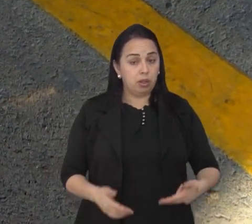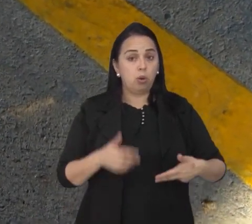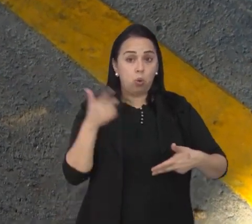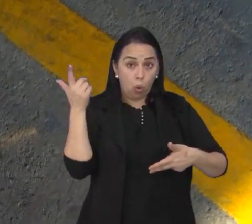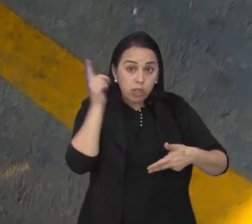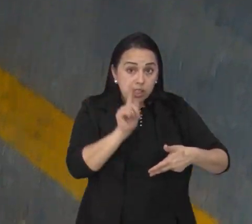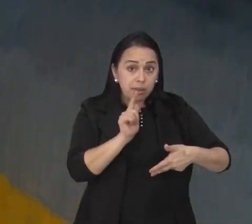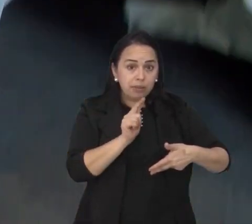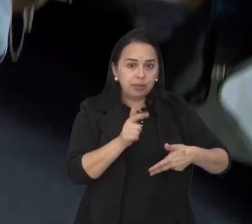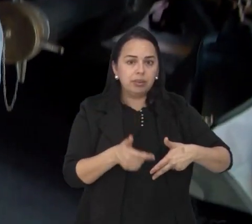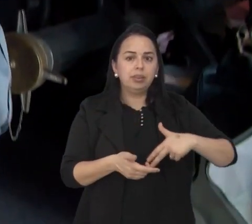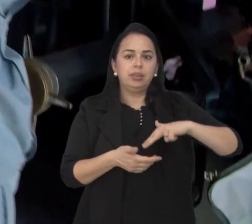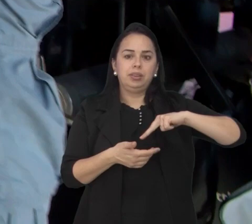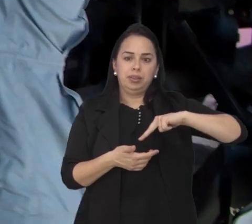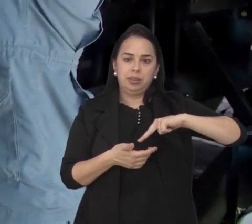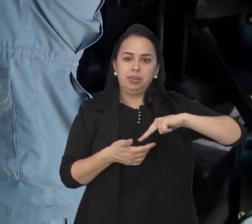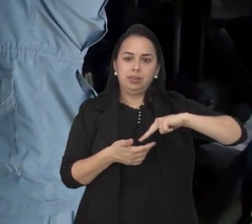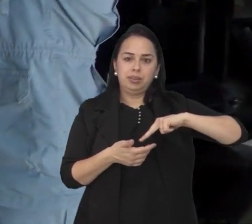Havendo o desengasgo,